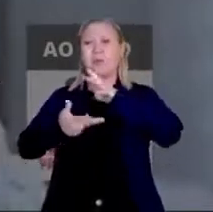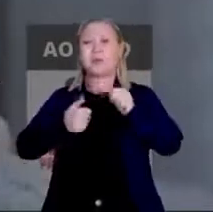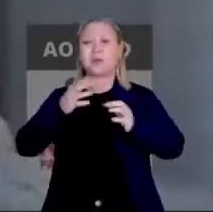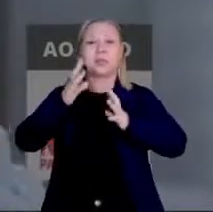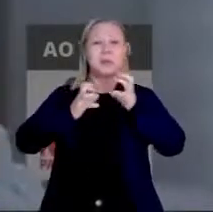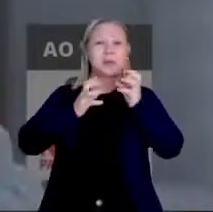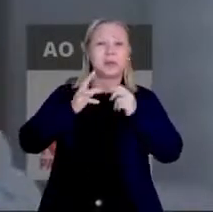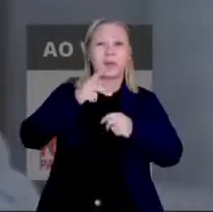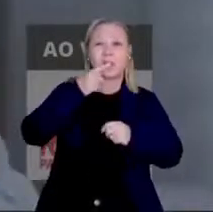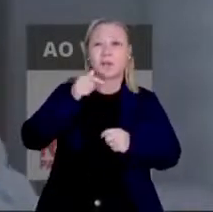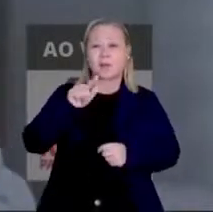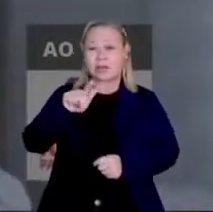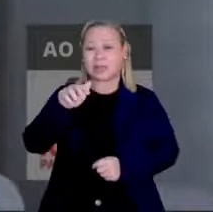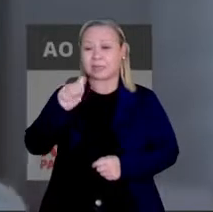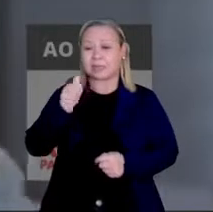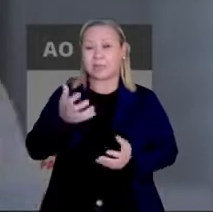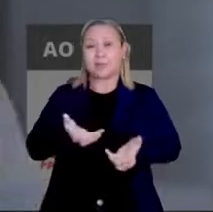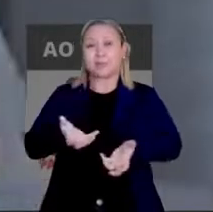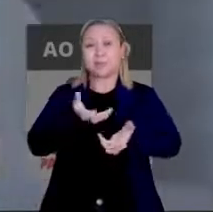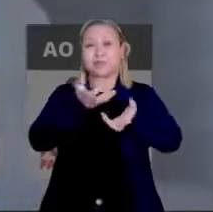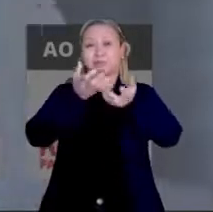de